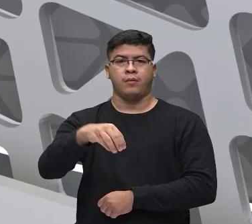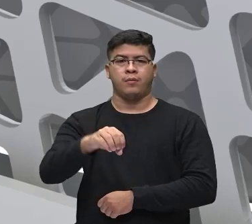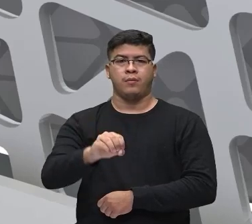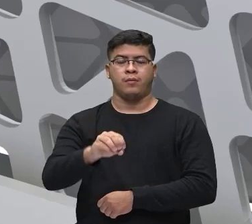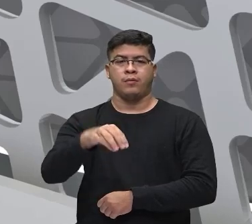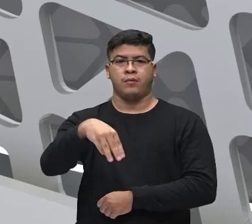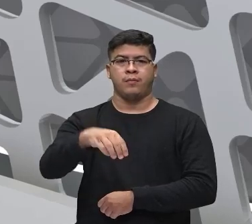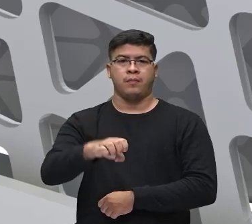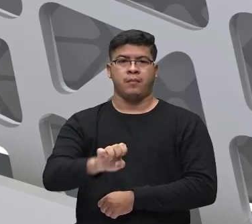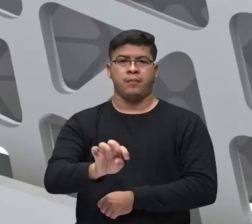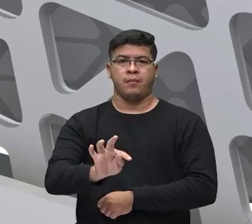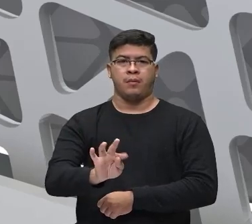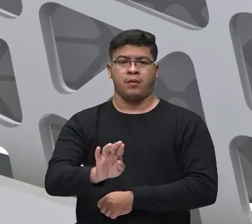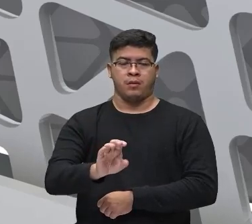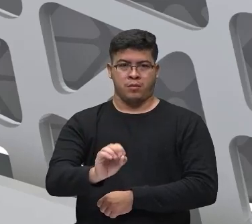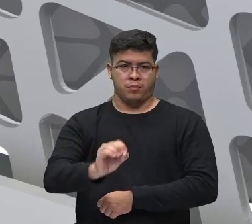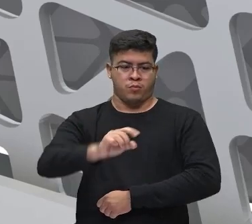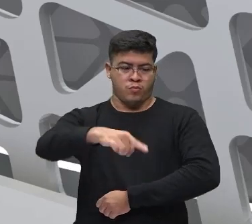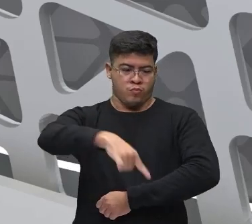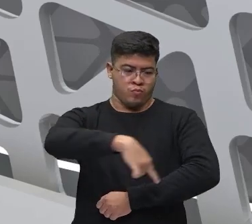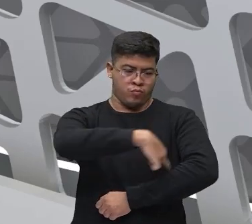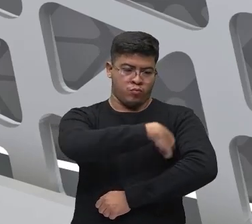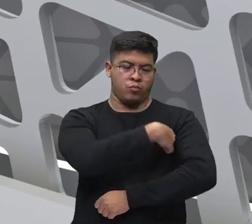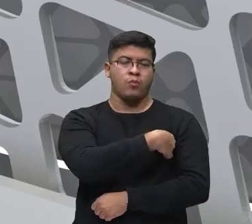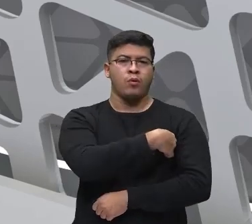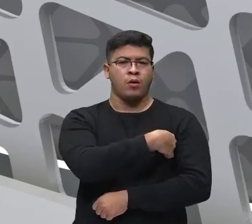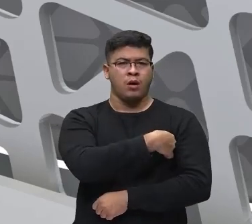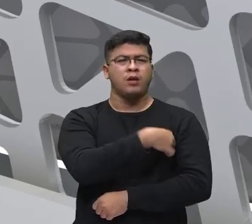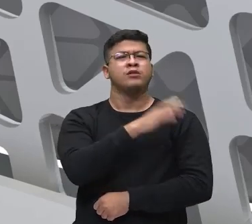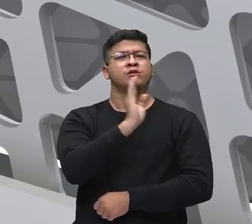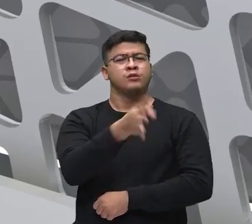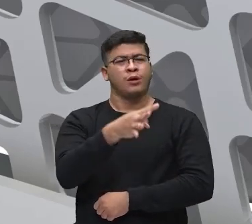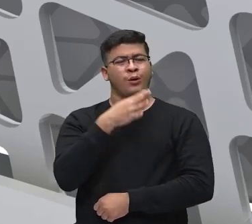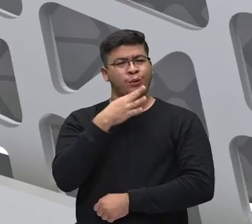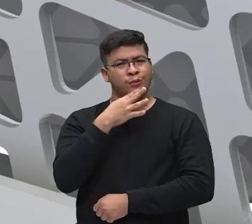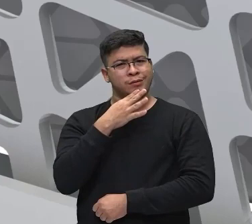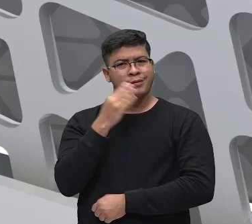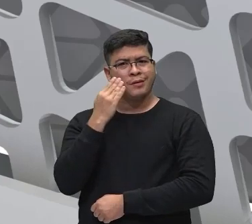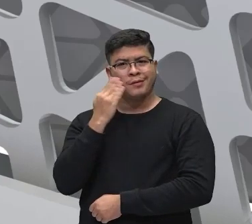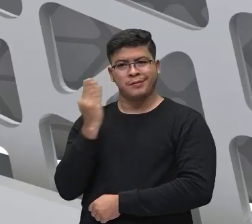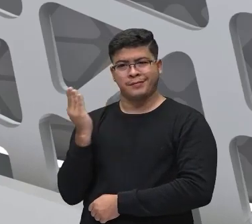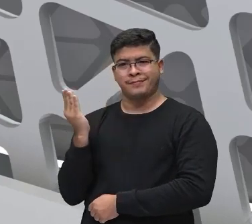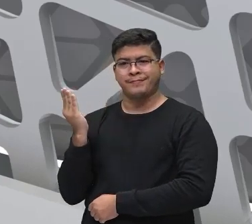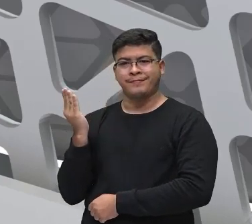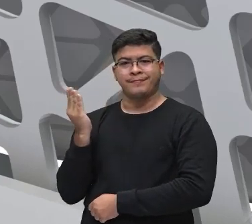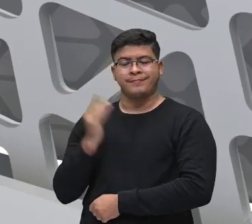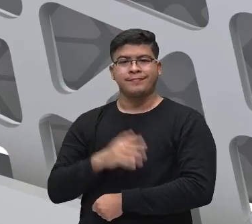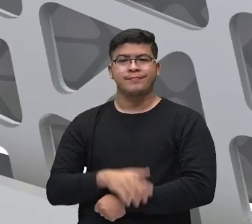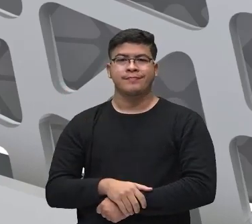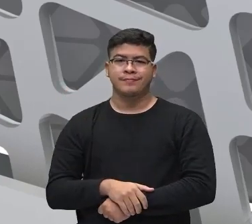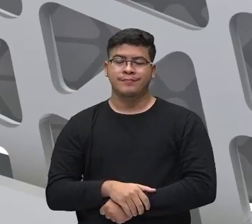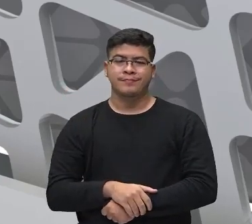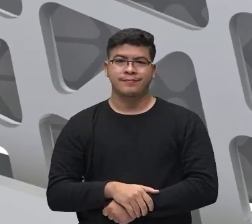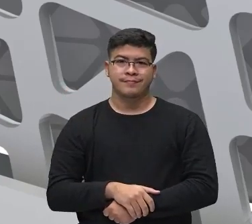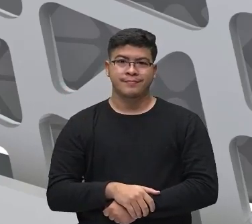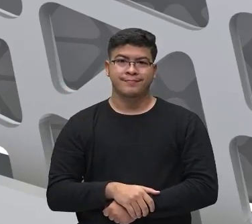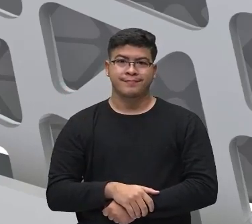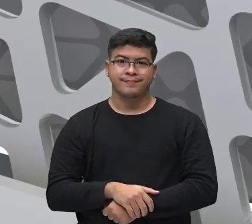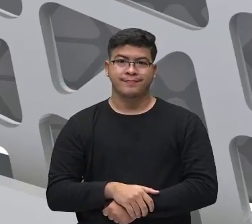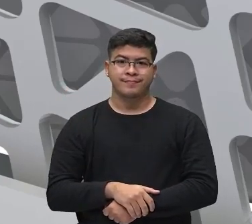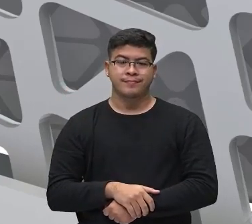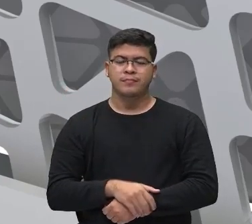tiveram acesso, já conheceram um termômetro. E eu trouxe um aqui para a gente saber como que